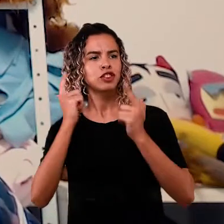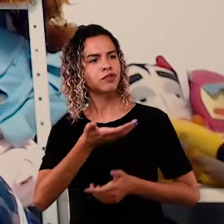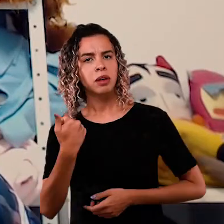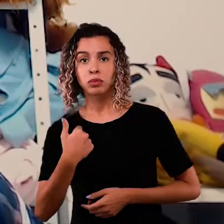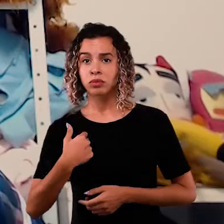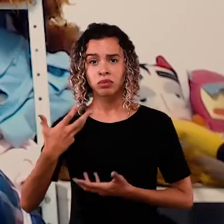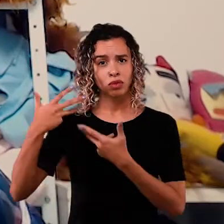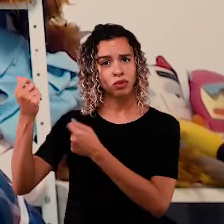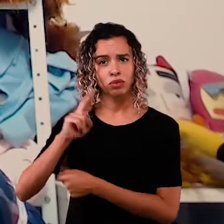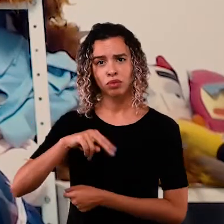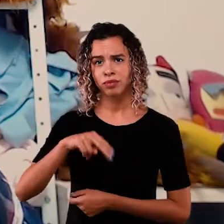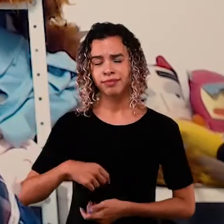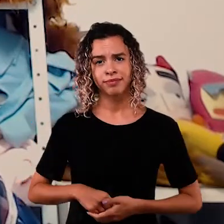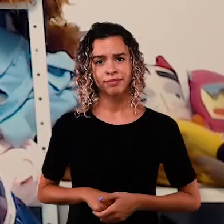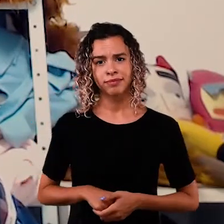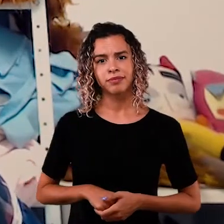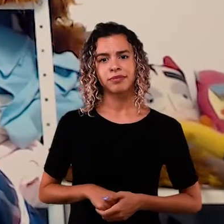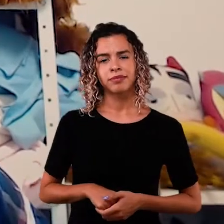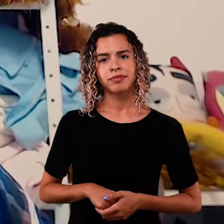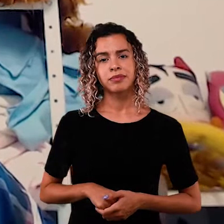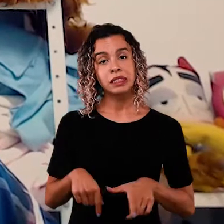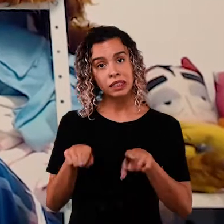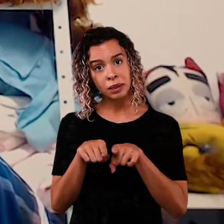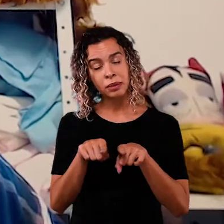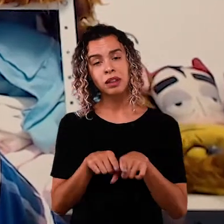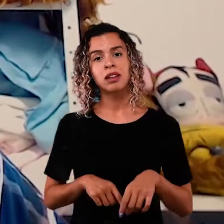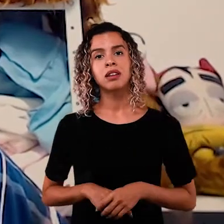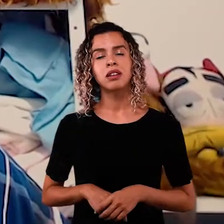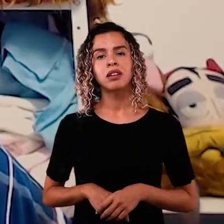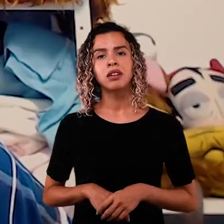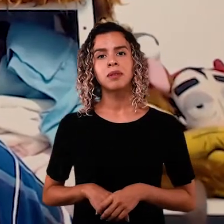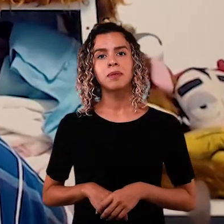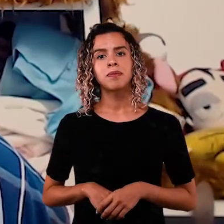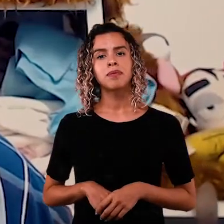né? E até que as minhas